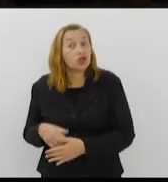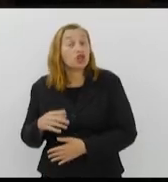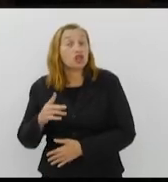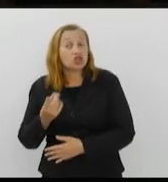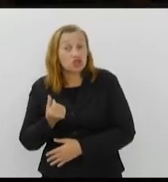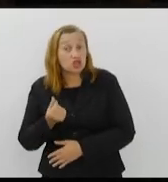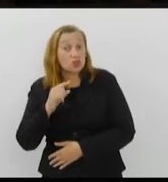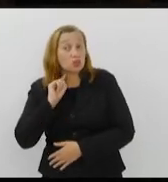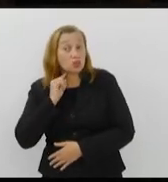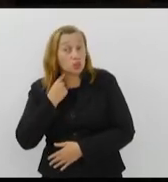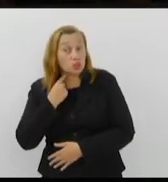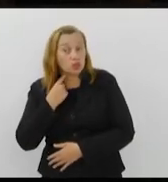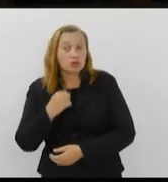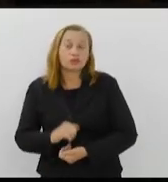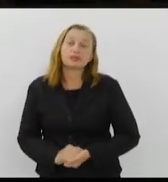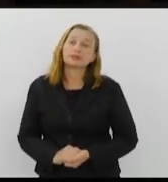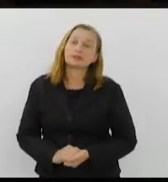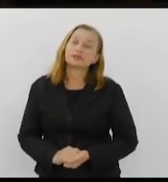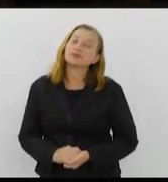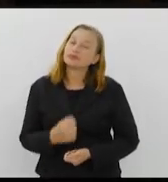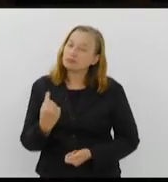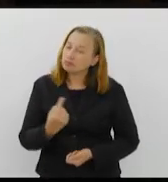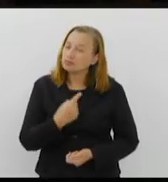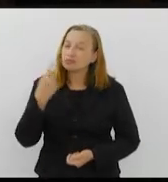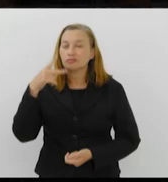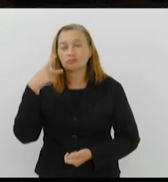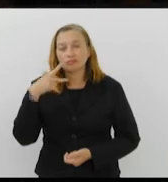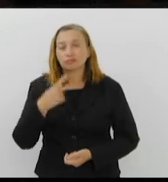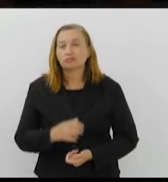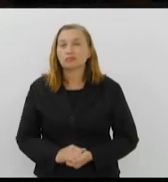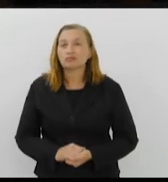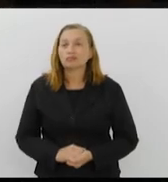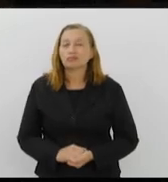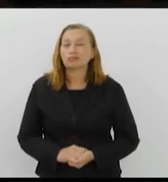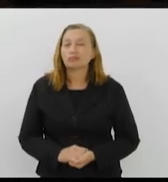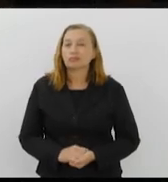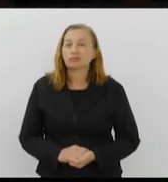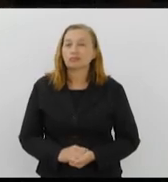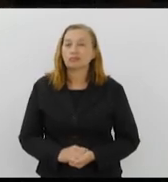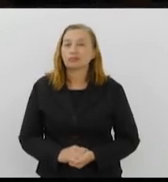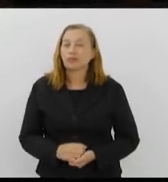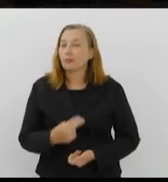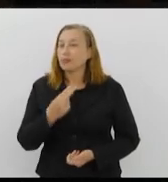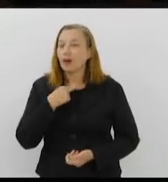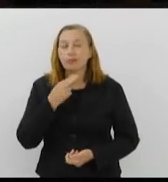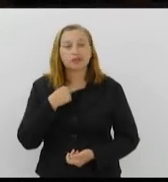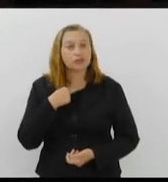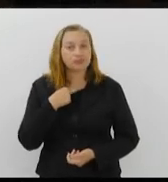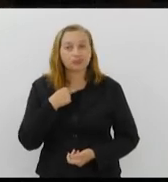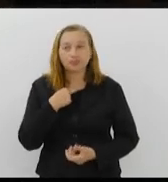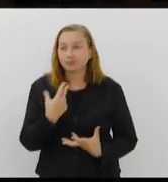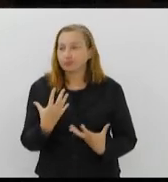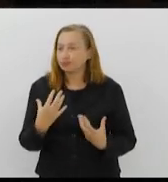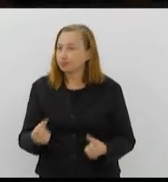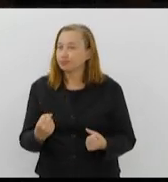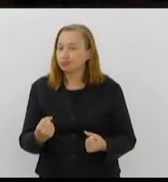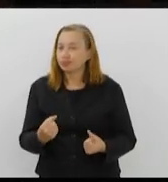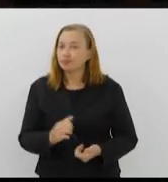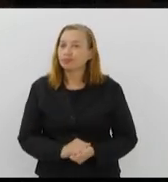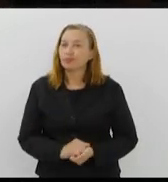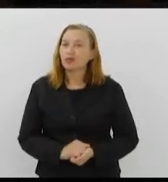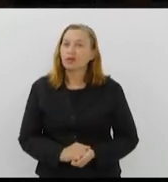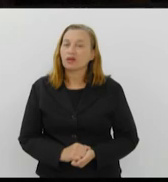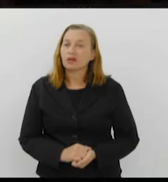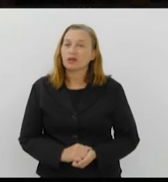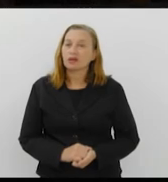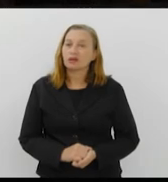sujo. E nós, como parlamentares, não podemos nos furtar de votar o